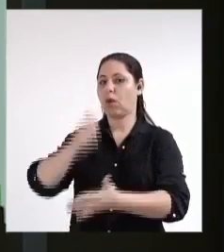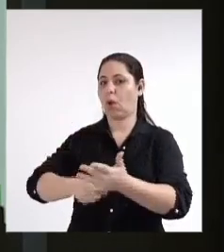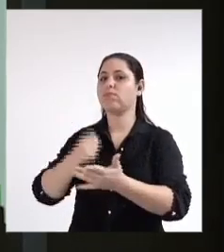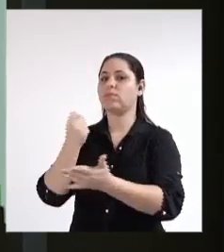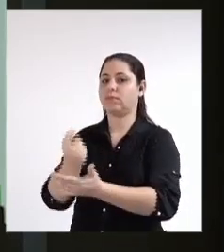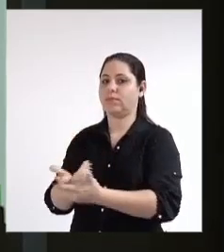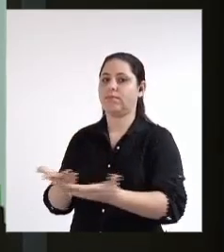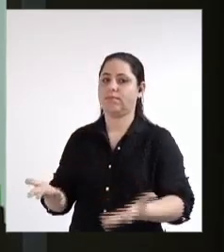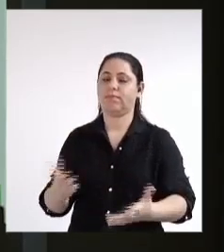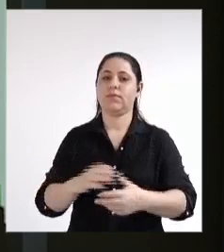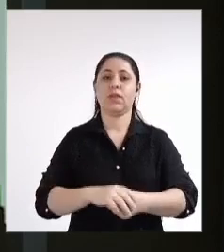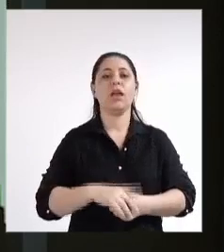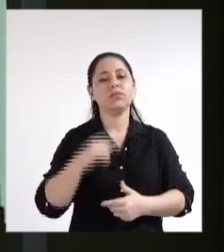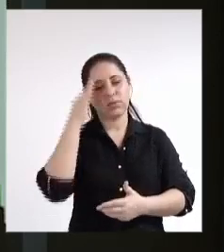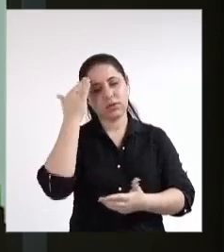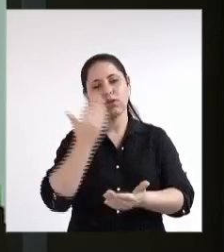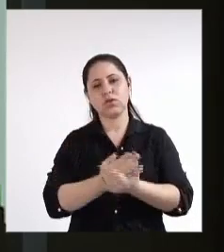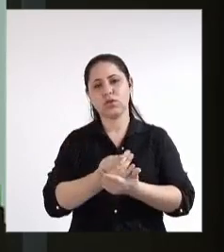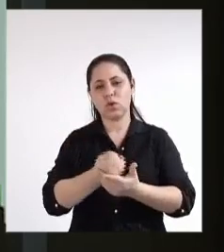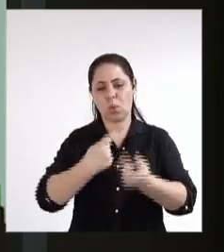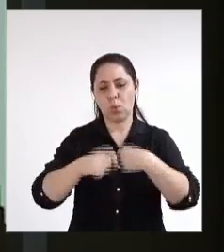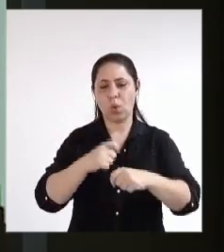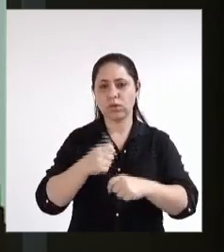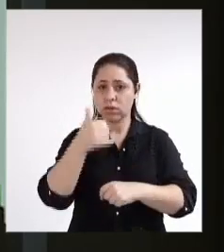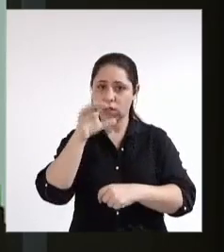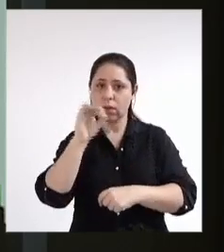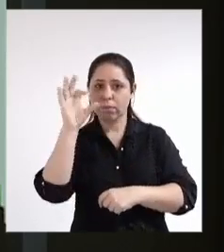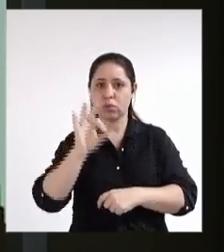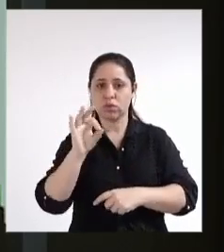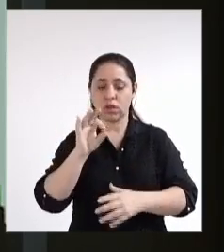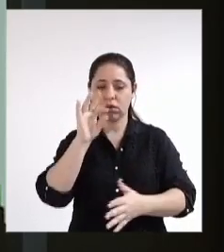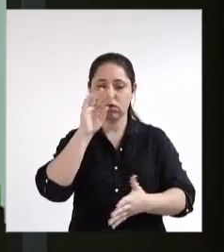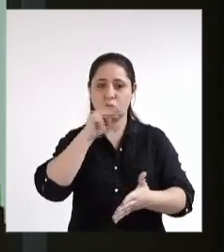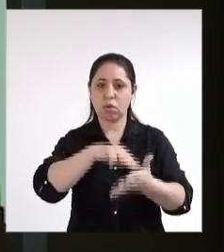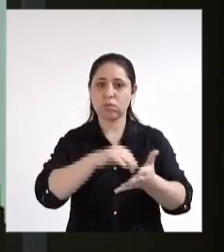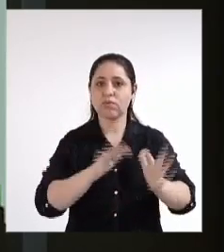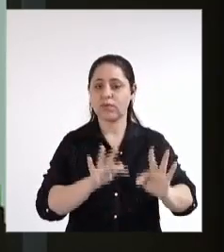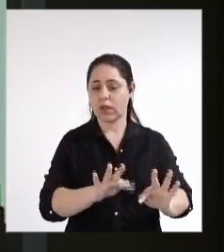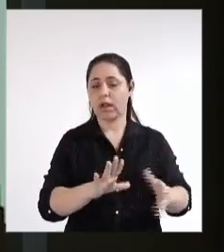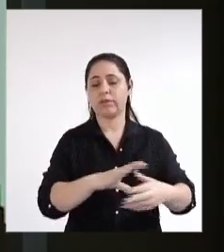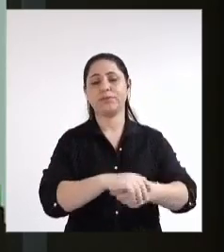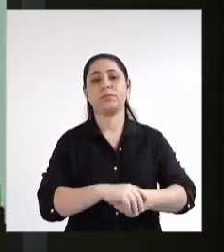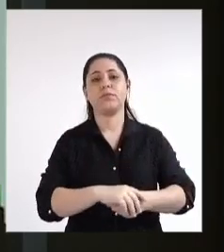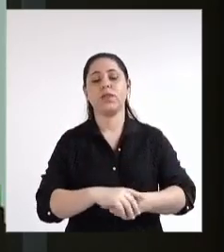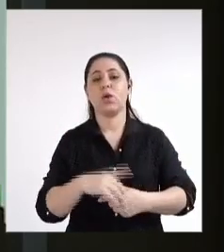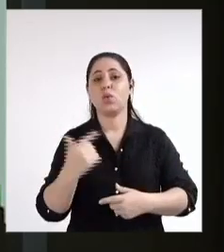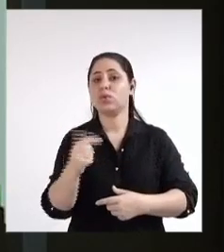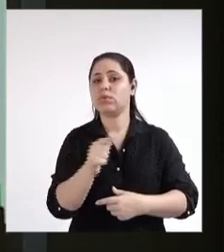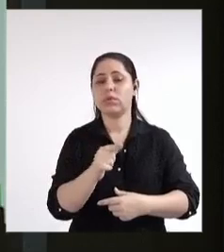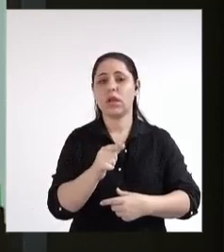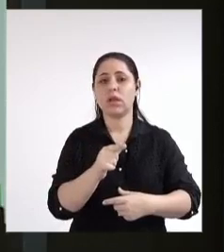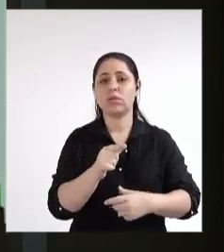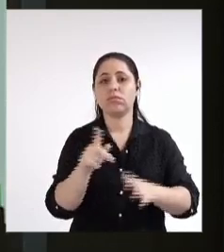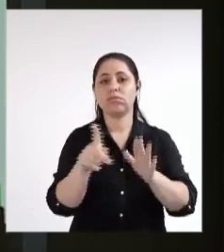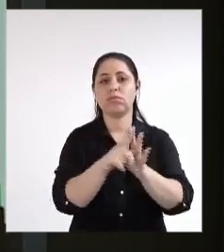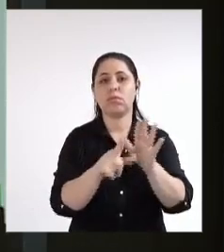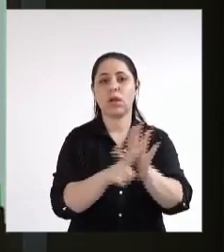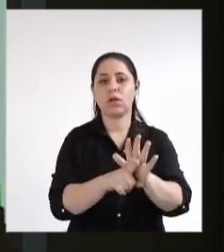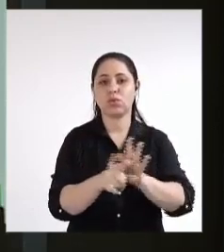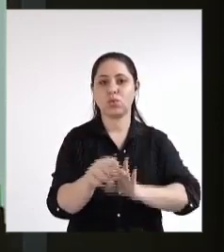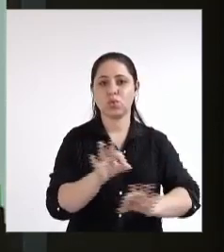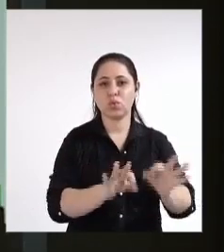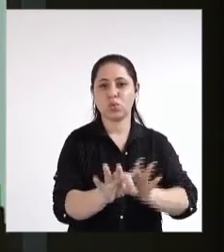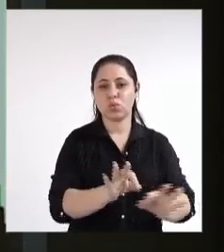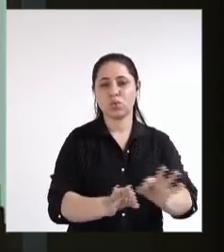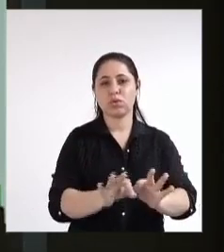a gente acredita que logo a gente regulariza para 100% né não tenho plano de manejo ele começou agora o que